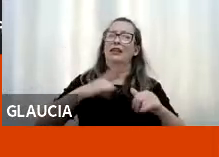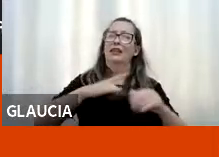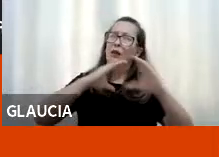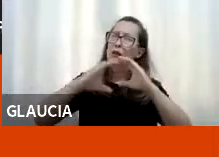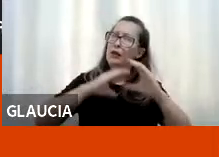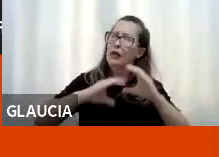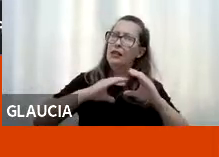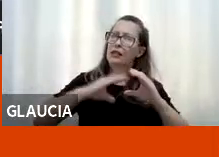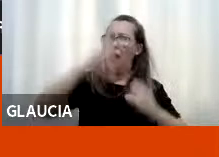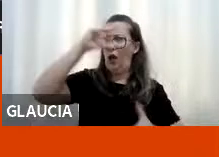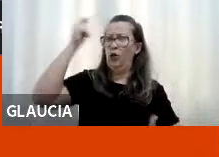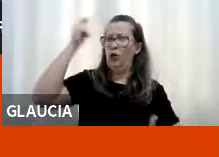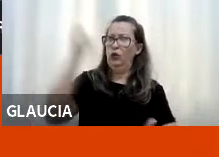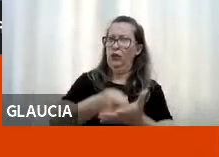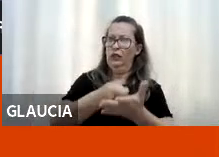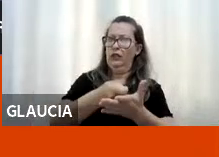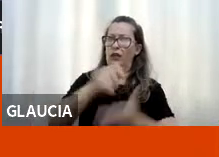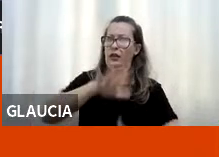campo da saúde.